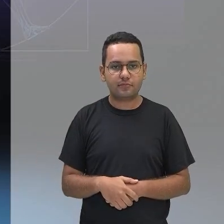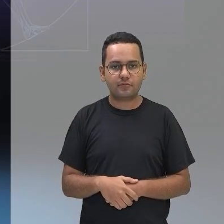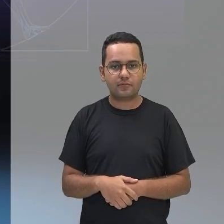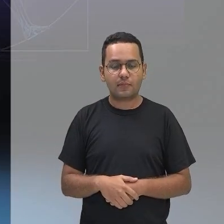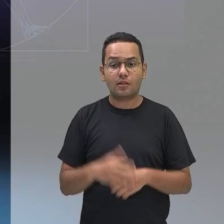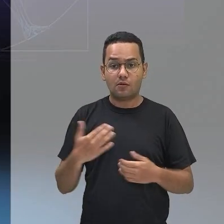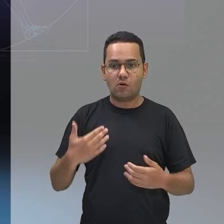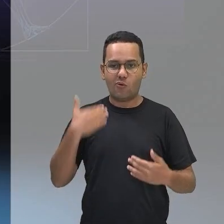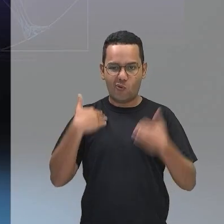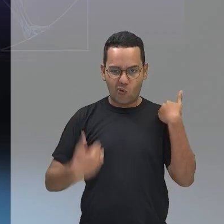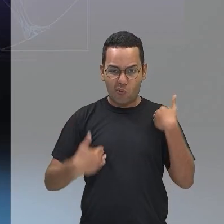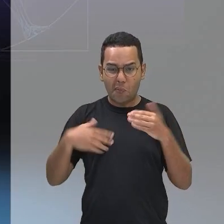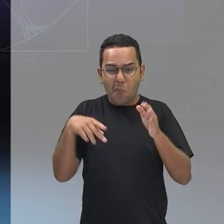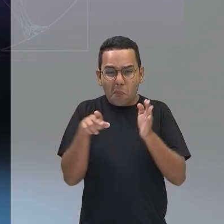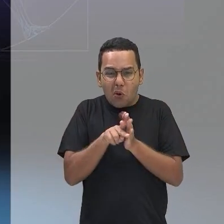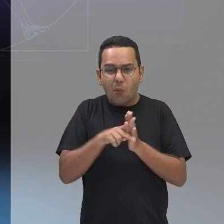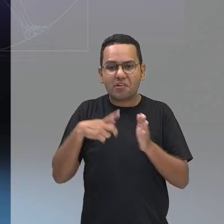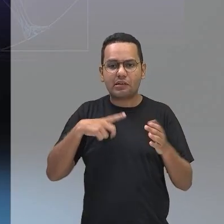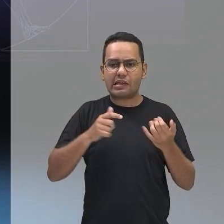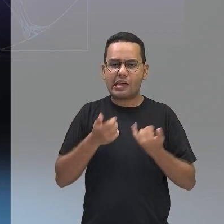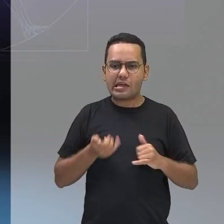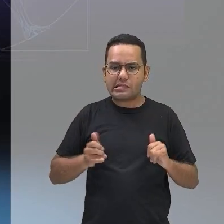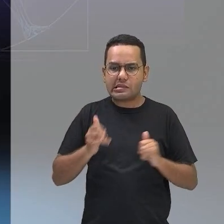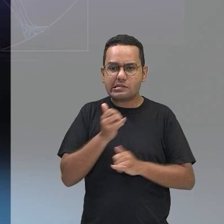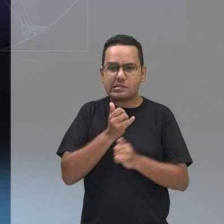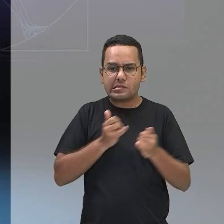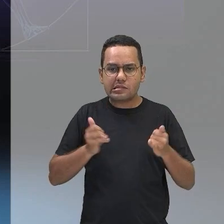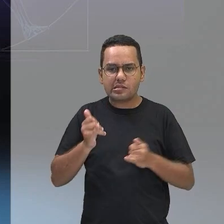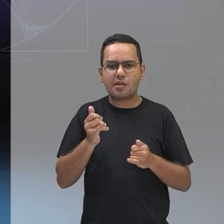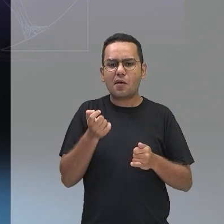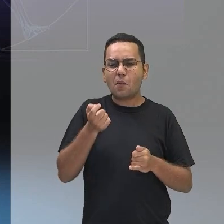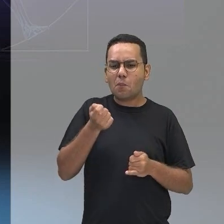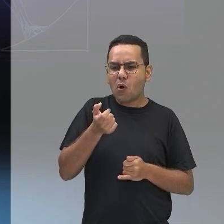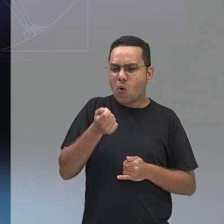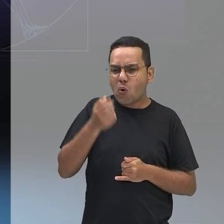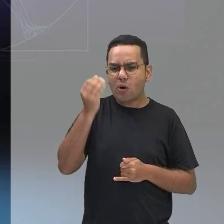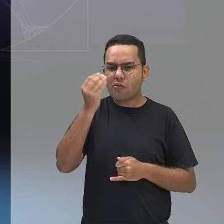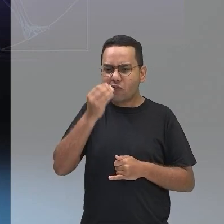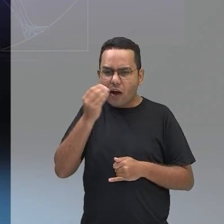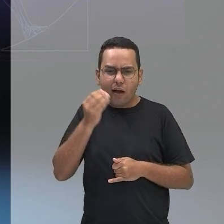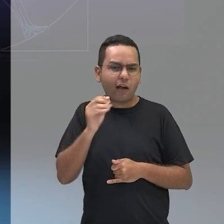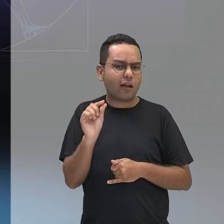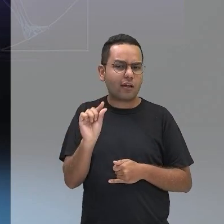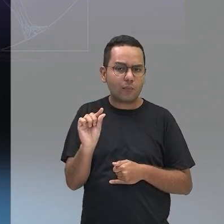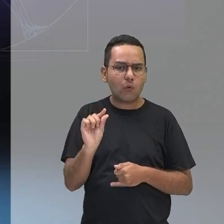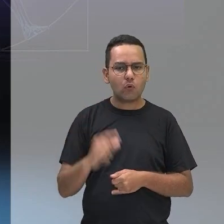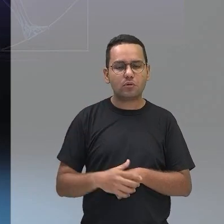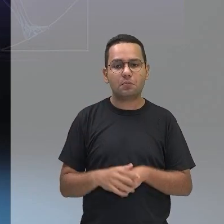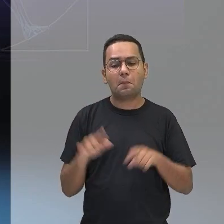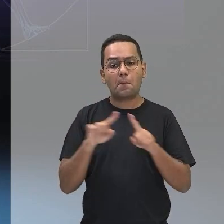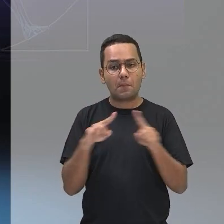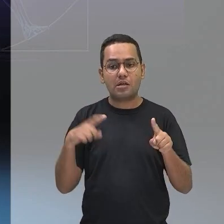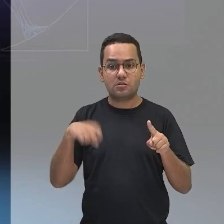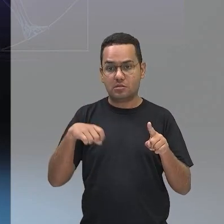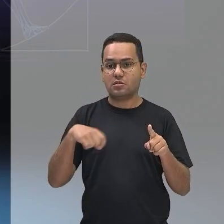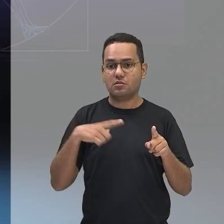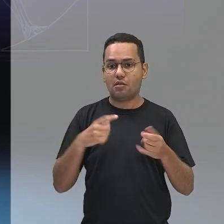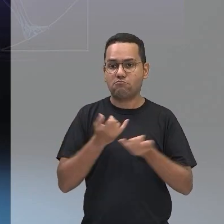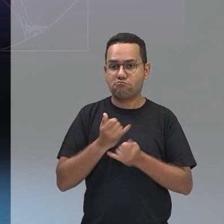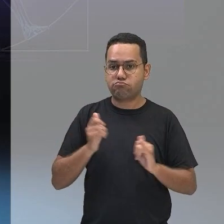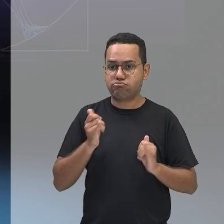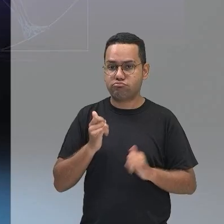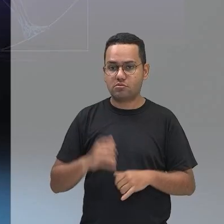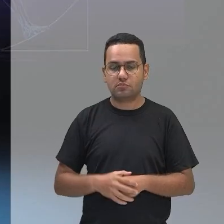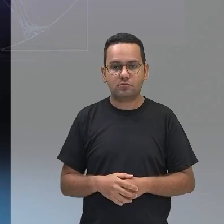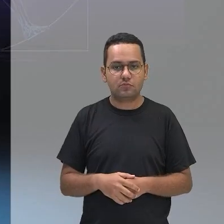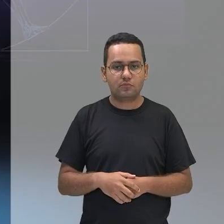né, bem fraquinha, né, microvolts, mas é movido com a parte elétrica. O nosso coração,